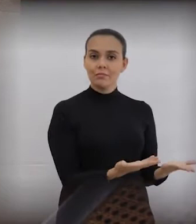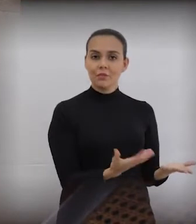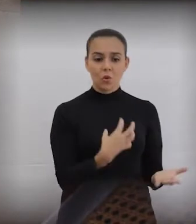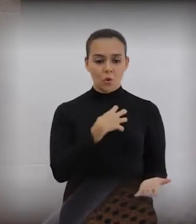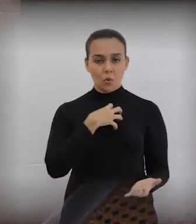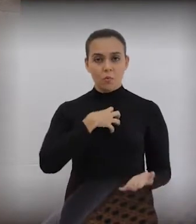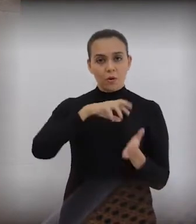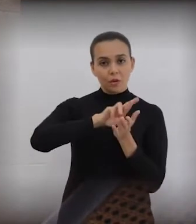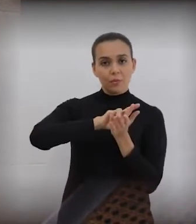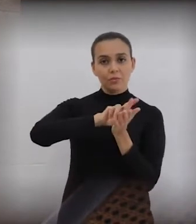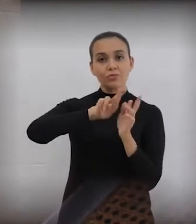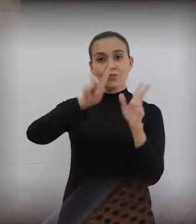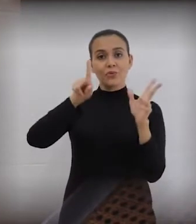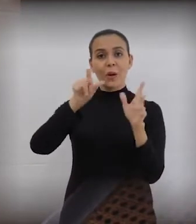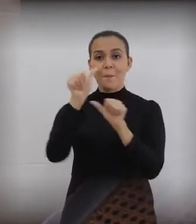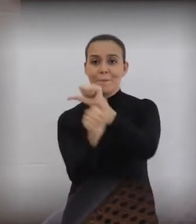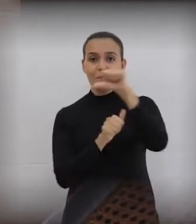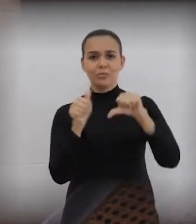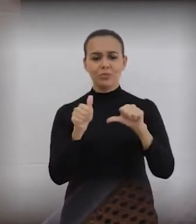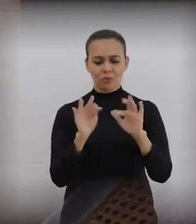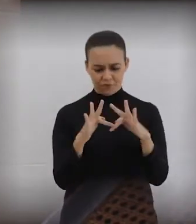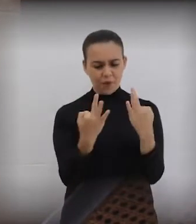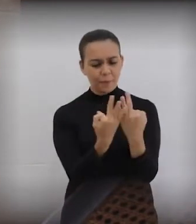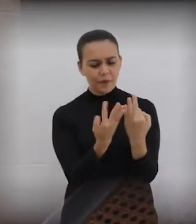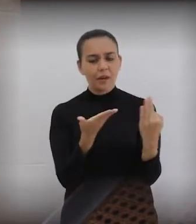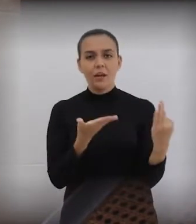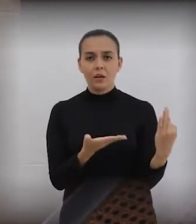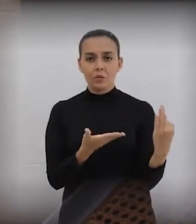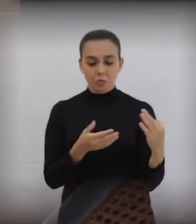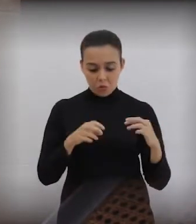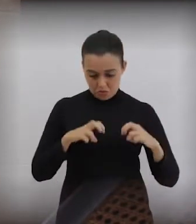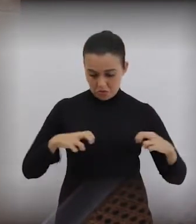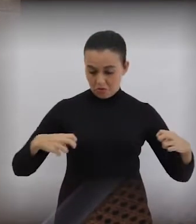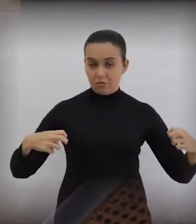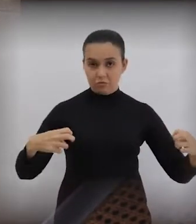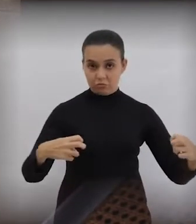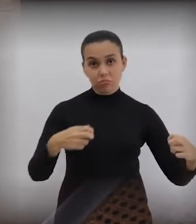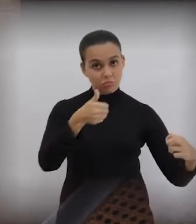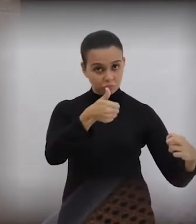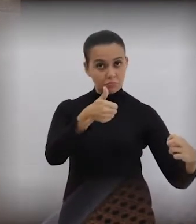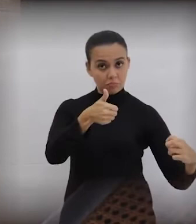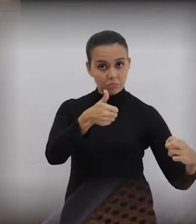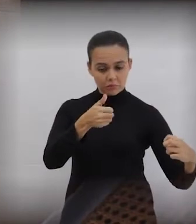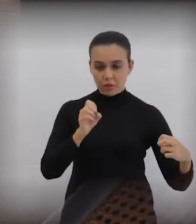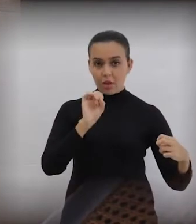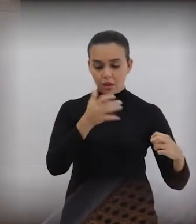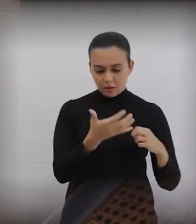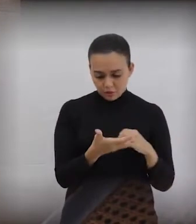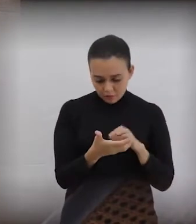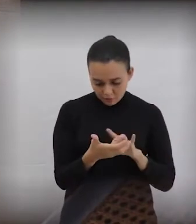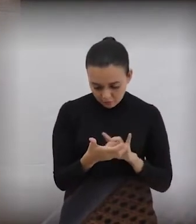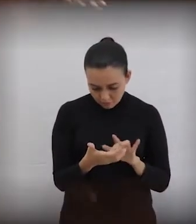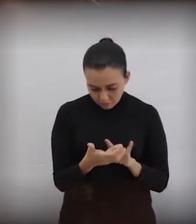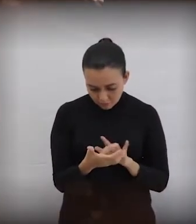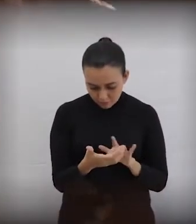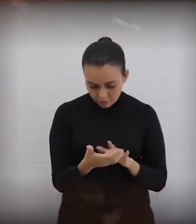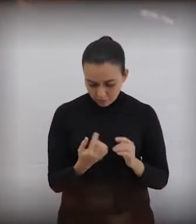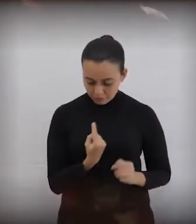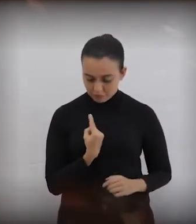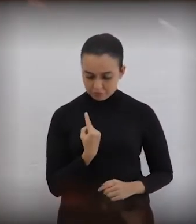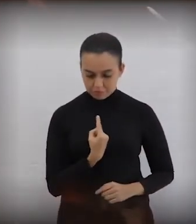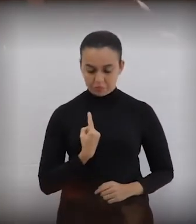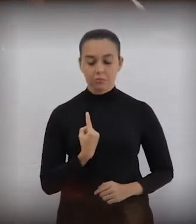lá, comportamentais, mas se você pega a família hoje, mesmo que eles estejam na mesma mesa ou na mesma sala, está cada um com a sua própria